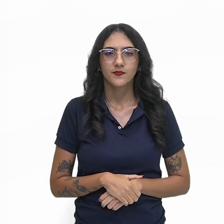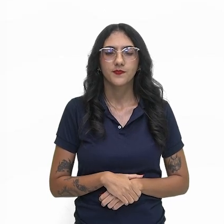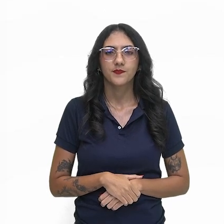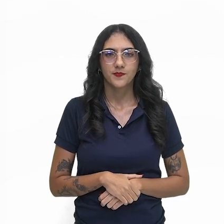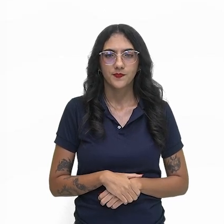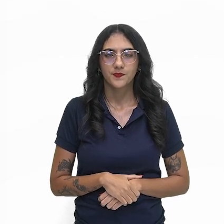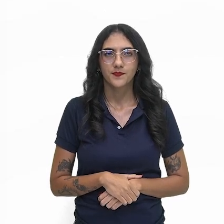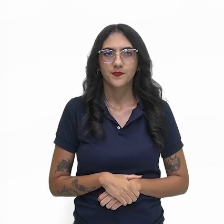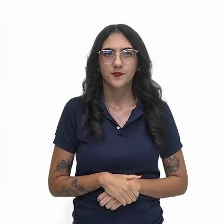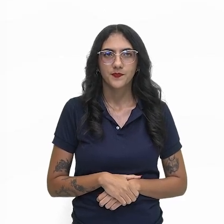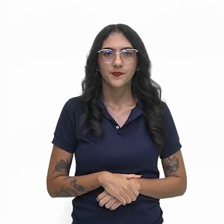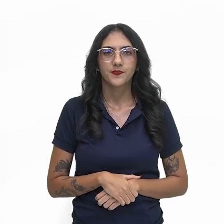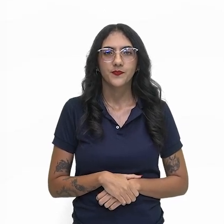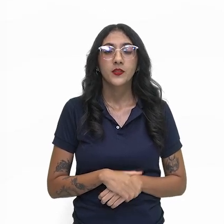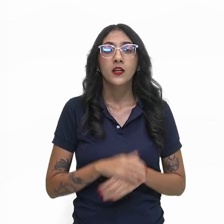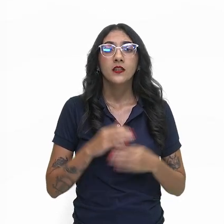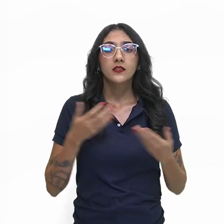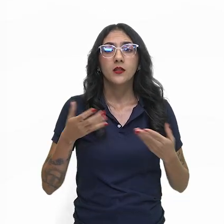zeros. Então,